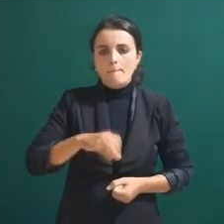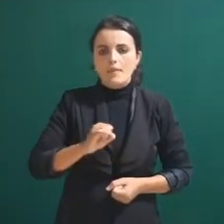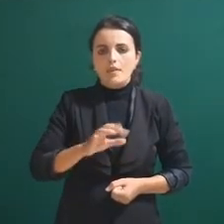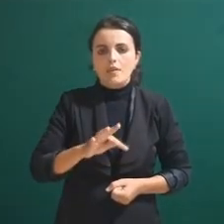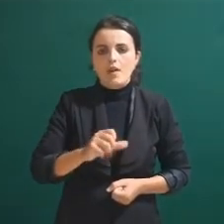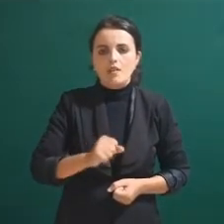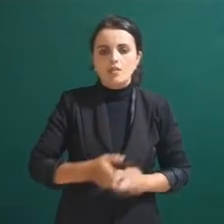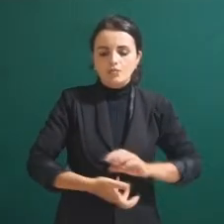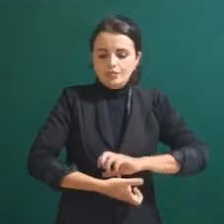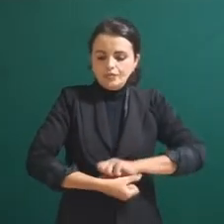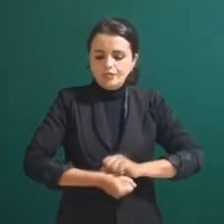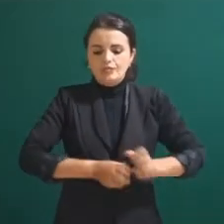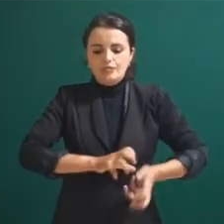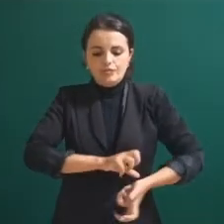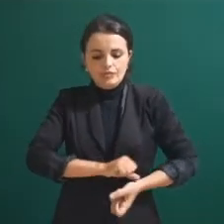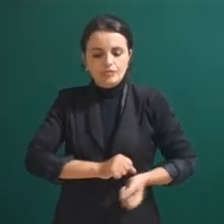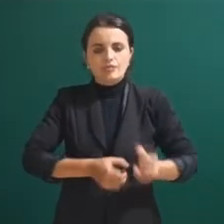dos aminoácidos que foram